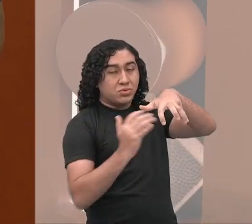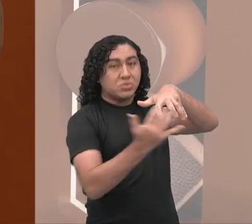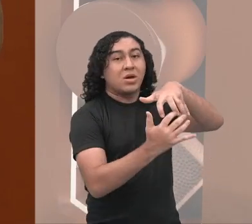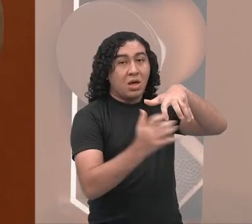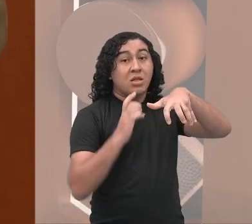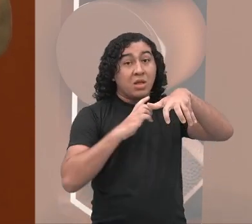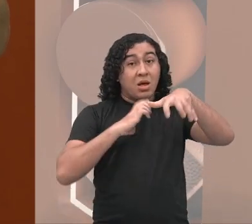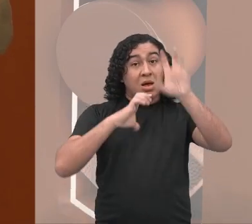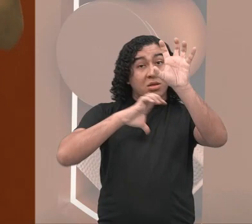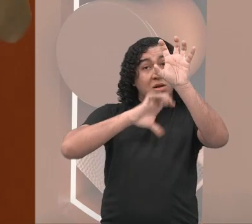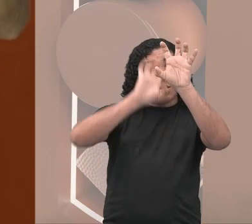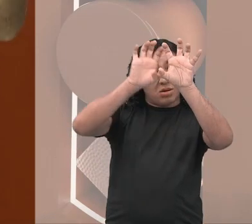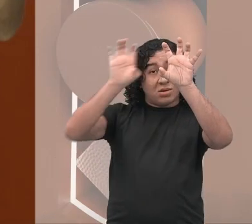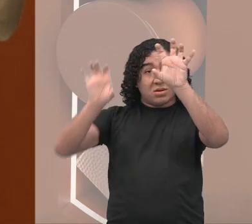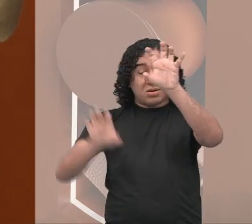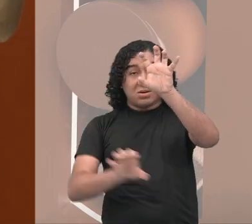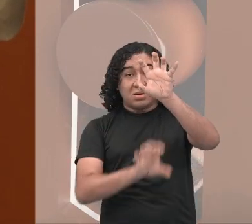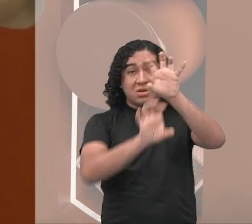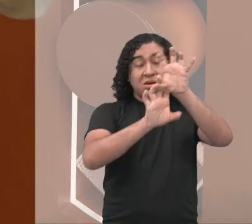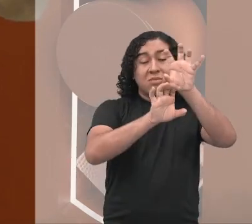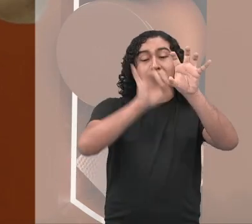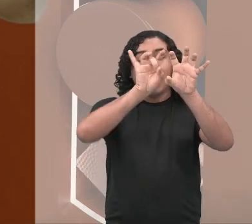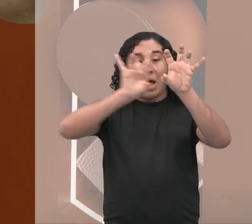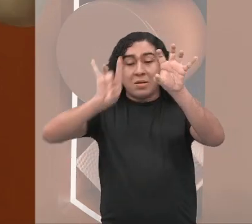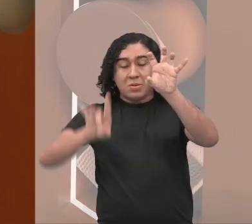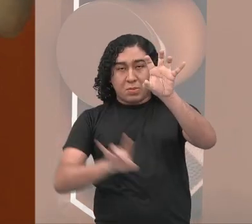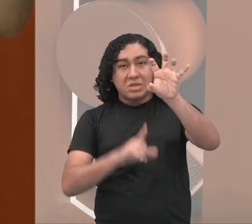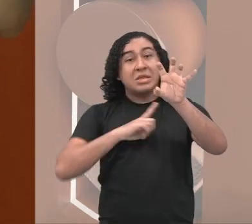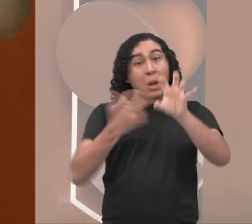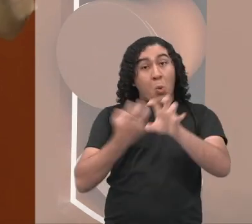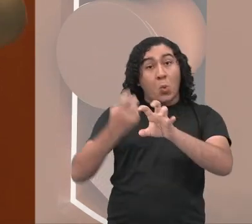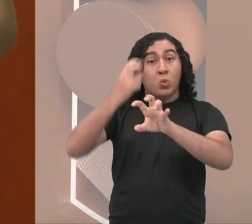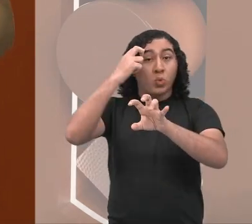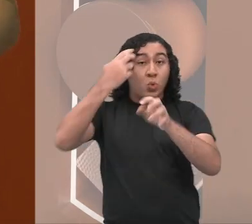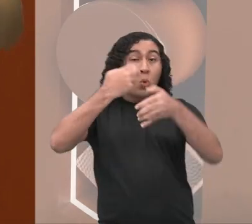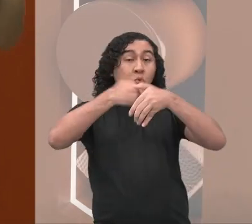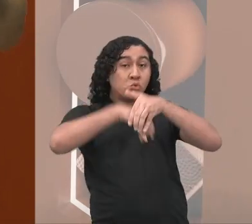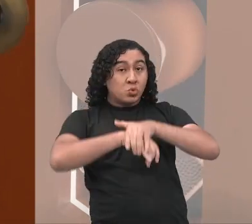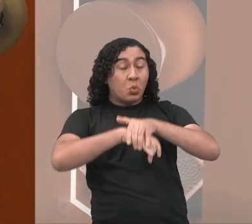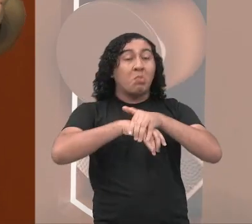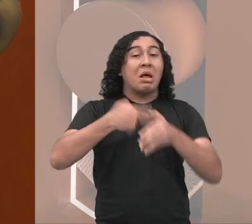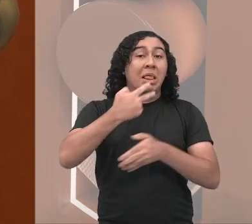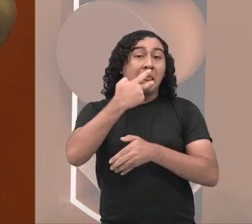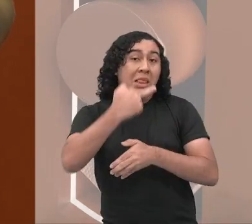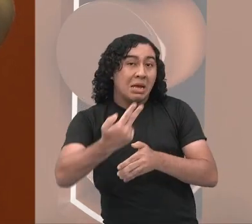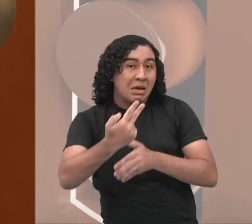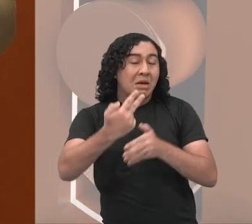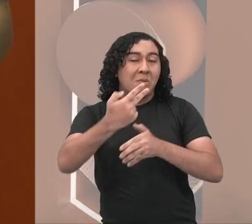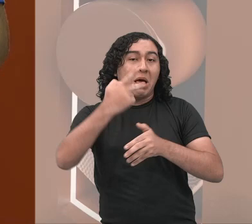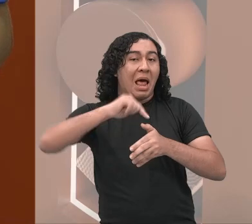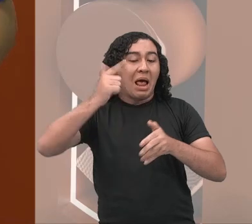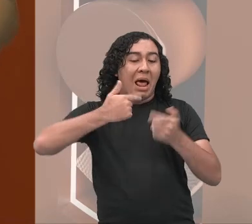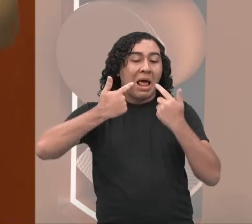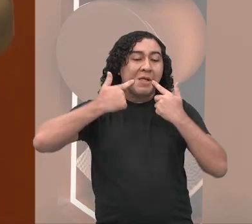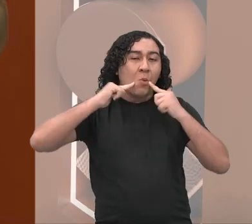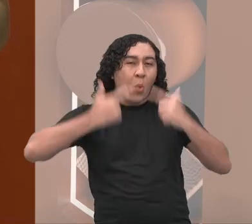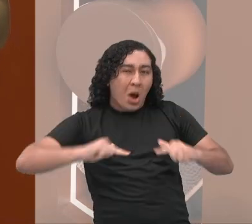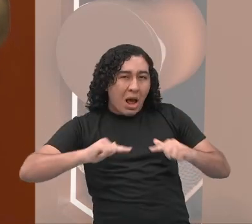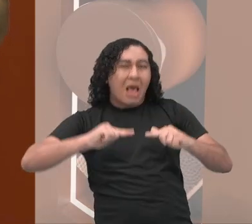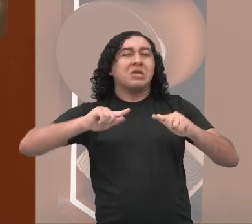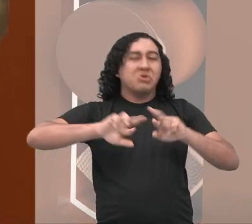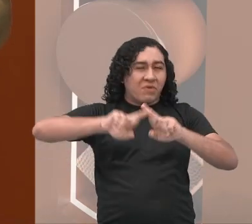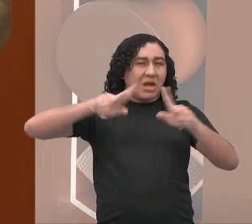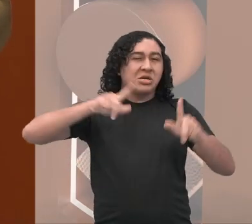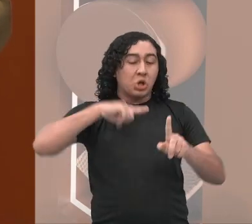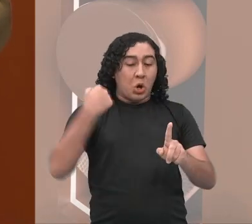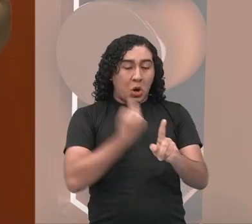regionalizado também, em que cada região tem uma cultura, um costume e até um dialeto diferente, né, gente? A gente tem o nosso olha já,